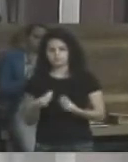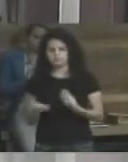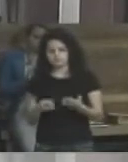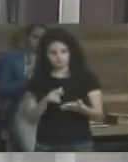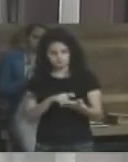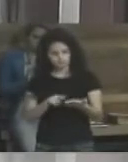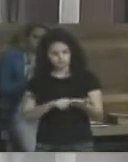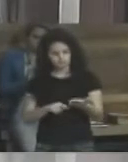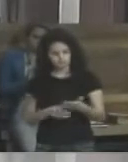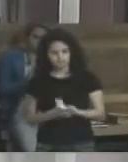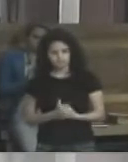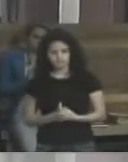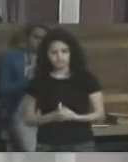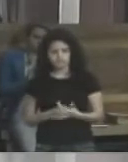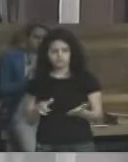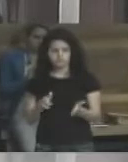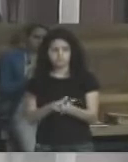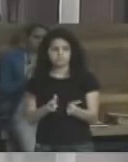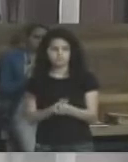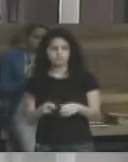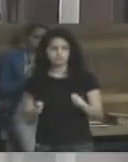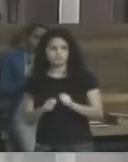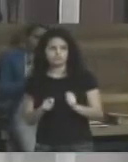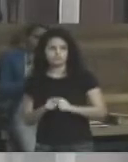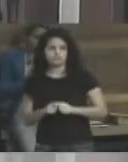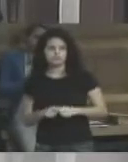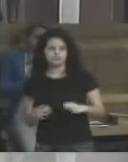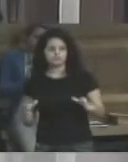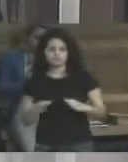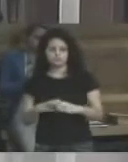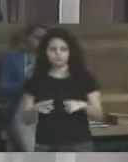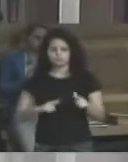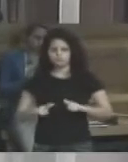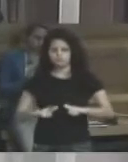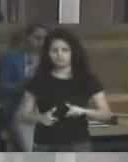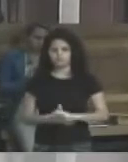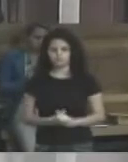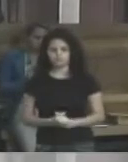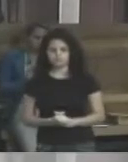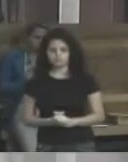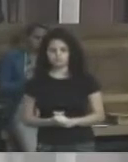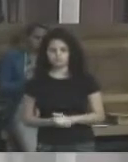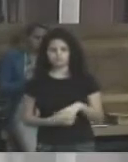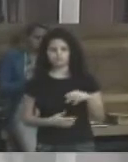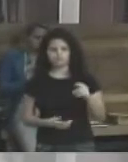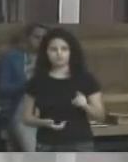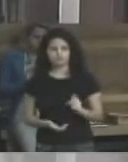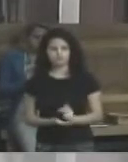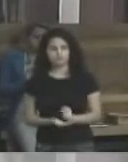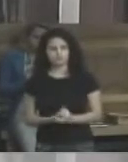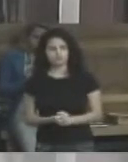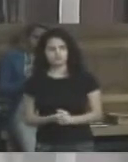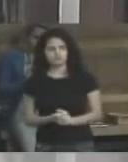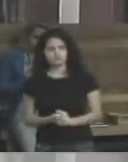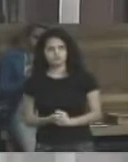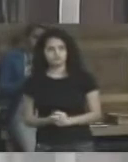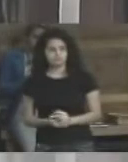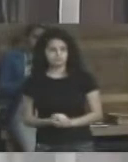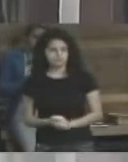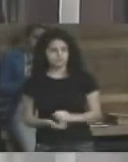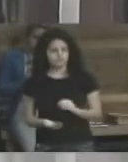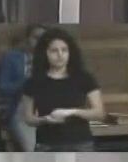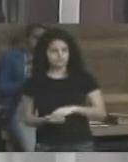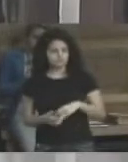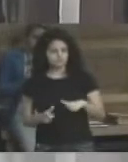panfleto feito pela União pelo Emprego. Mais uma vez, estamos ameaçados pelo fantasma do desemprego no estaleiro